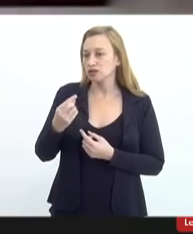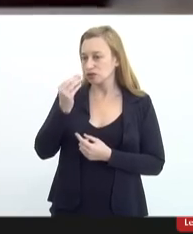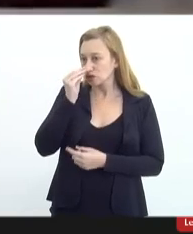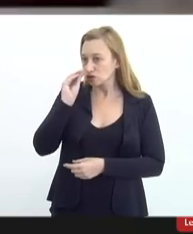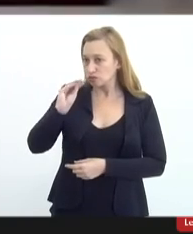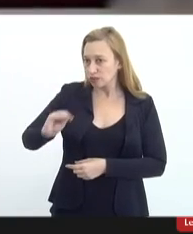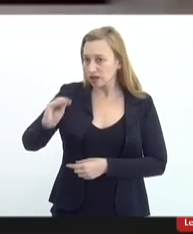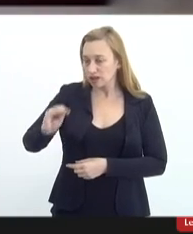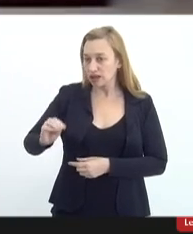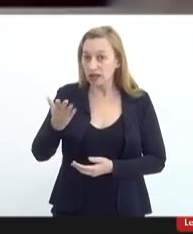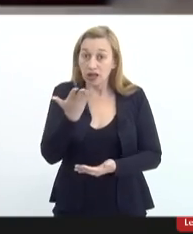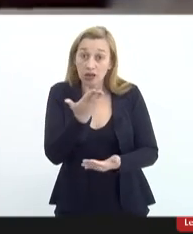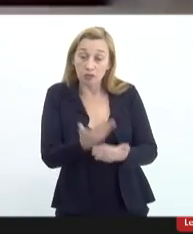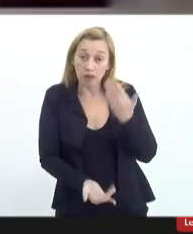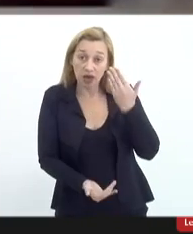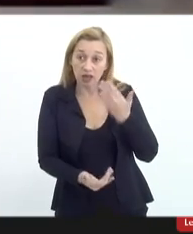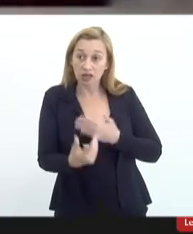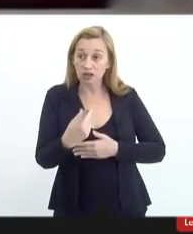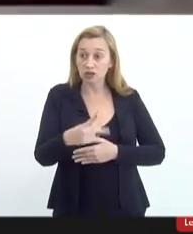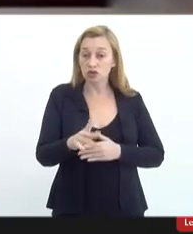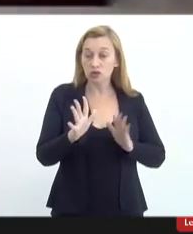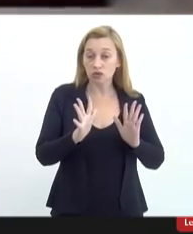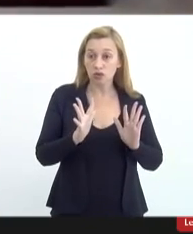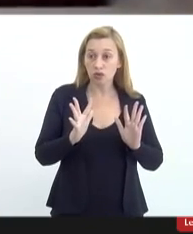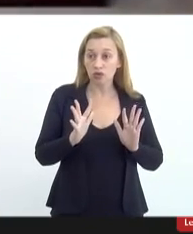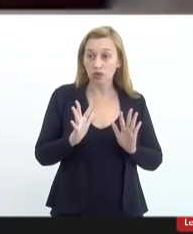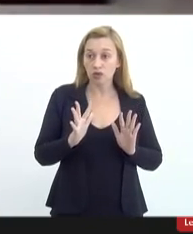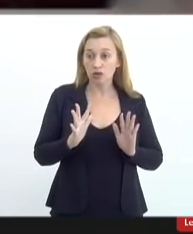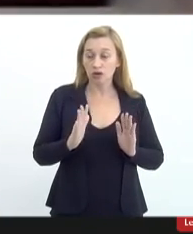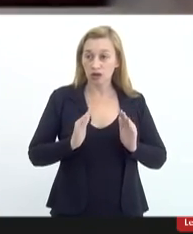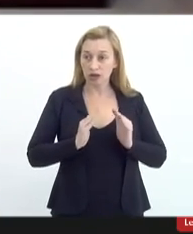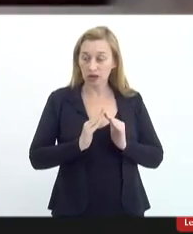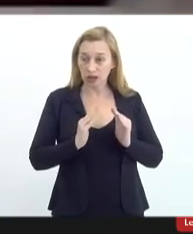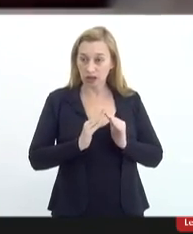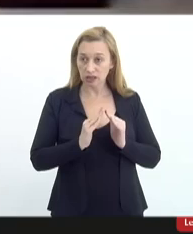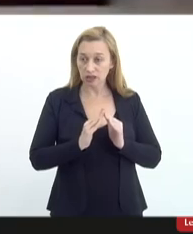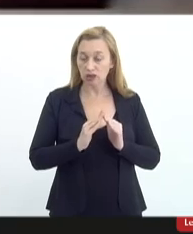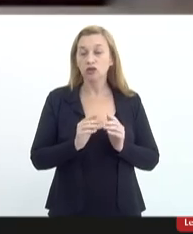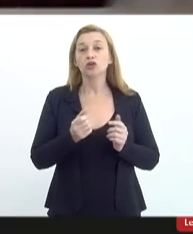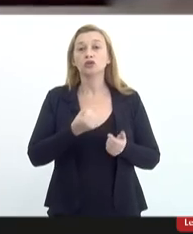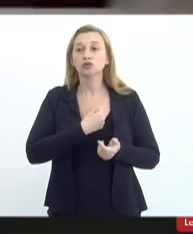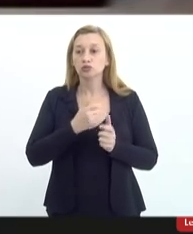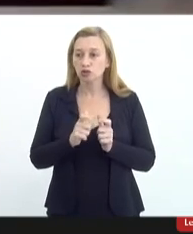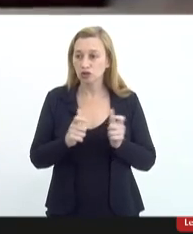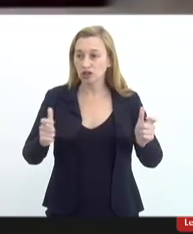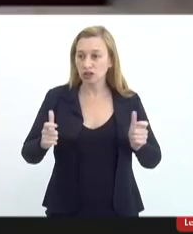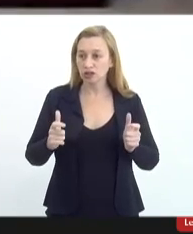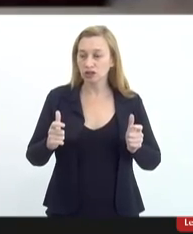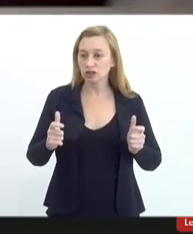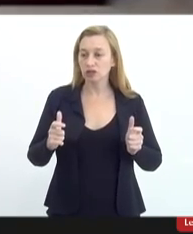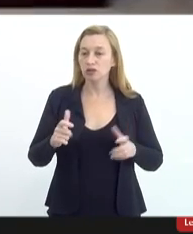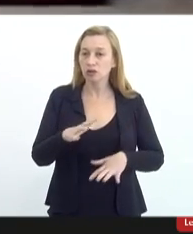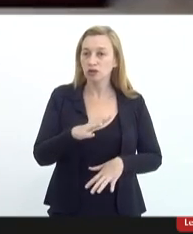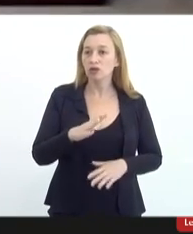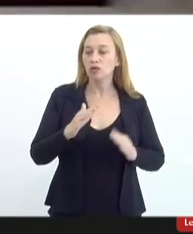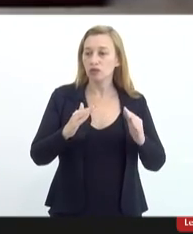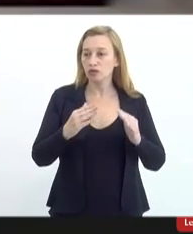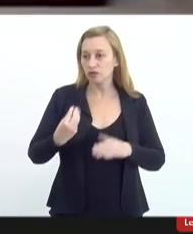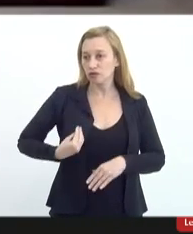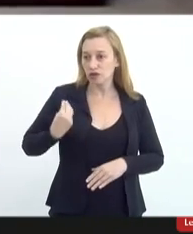Ele perde o seu lar, porque dentro dessas tradições, grande parte dos sacerdotes moram no espaço religioso, ele perde o seu